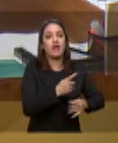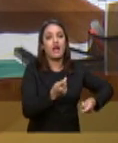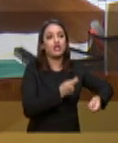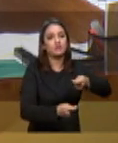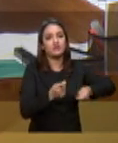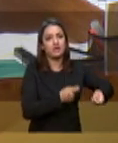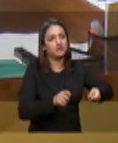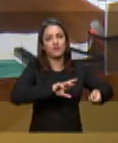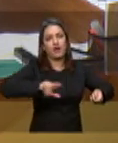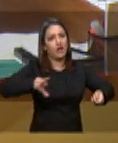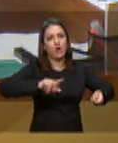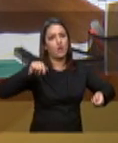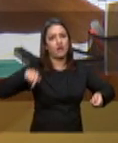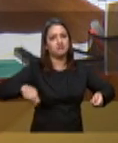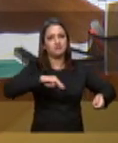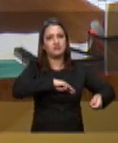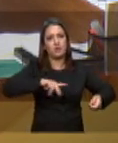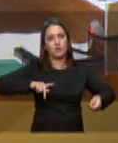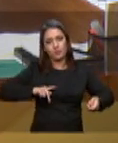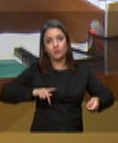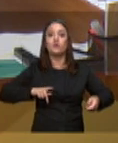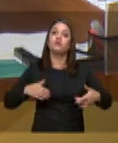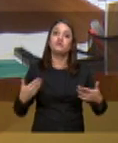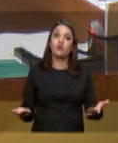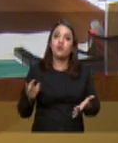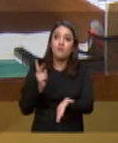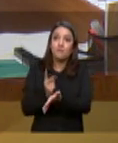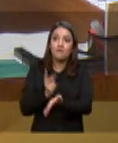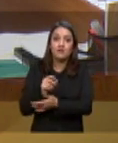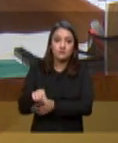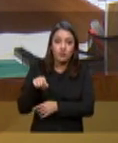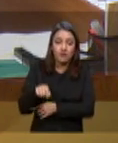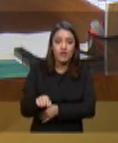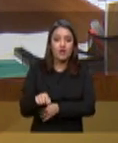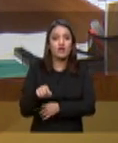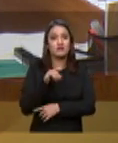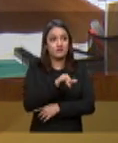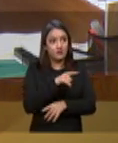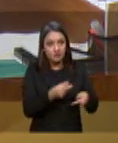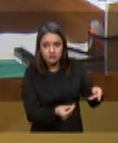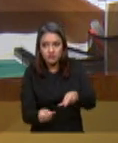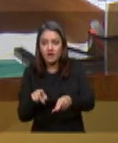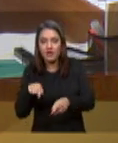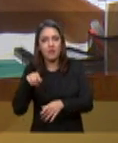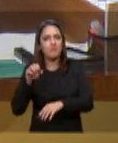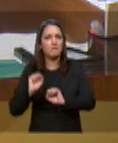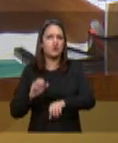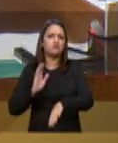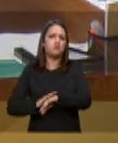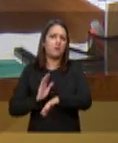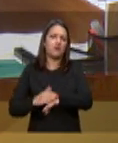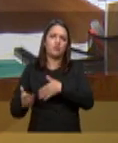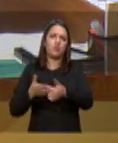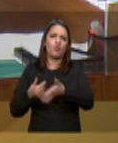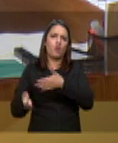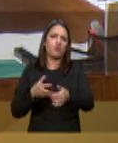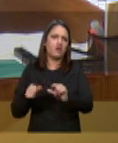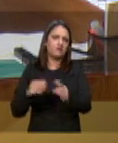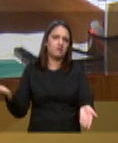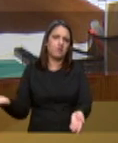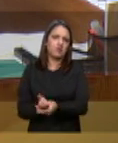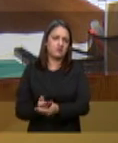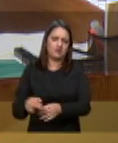não afetando em nada a atuação do Ministério Público, que, independentemente da representação fiscal, poderá adotar a qualquer tempo as medidas necessárias à propositura